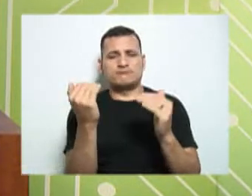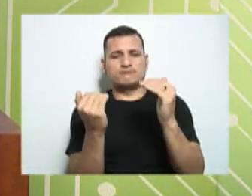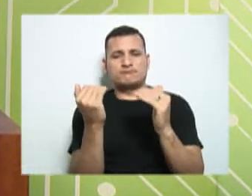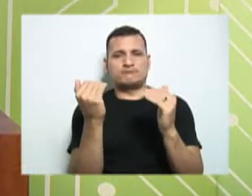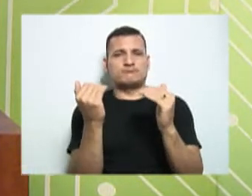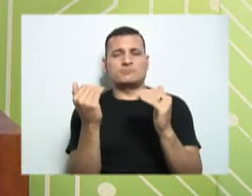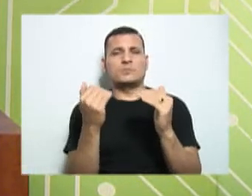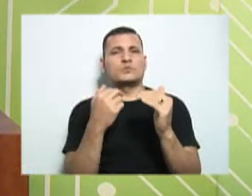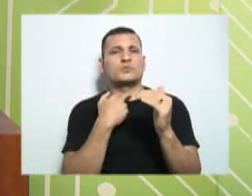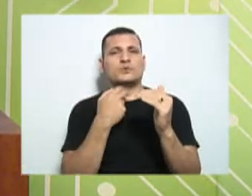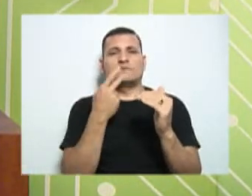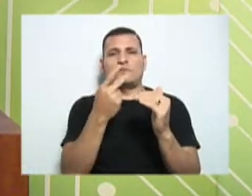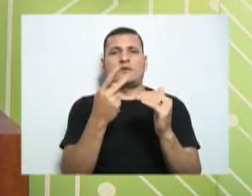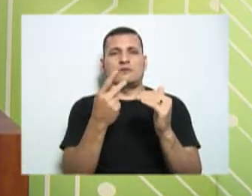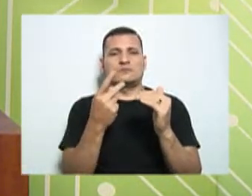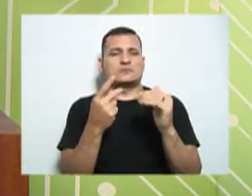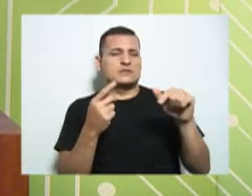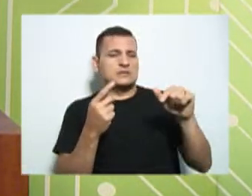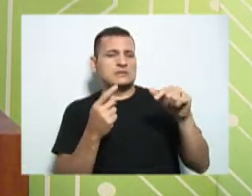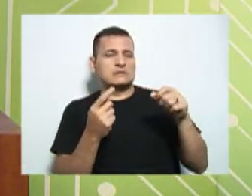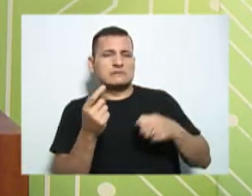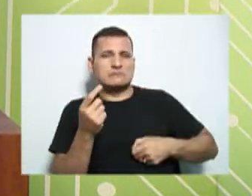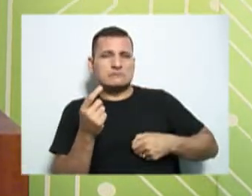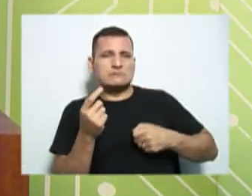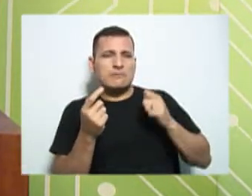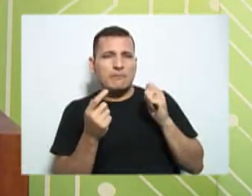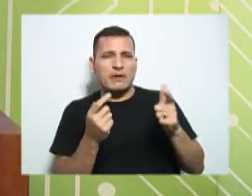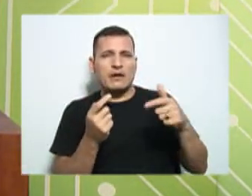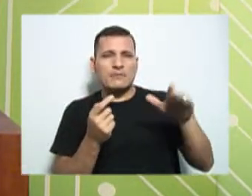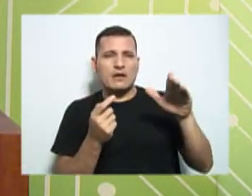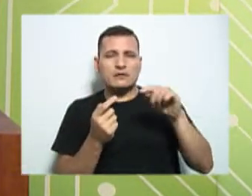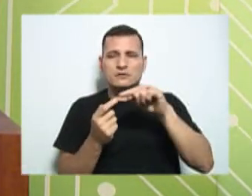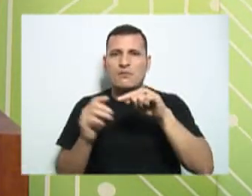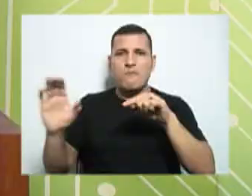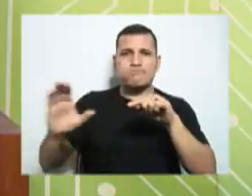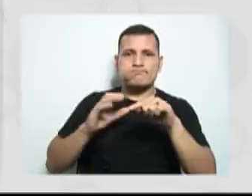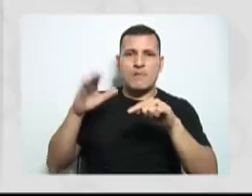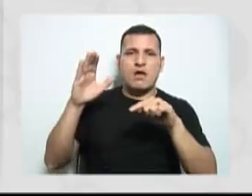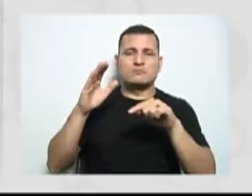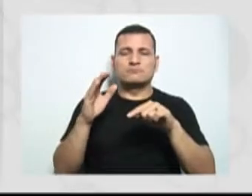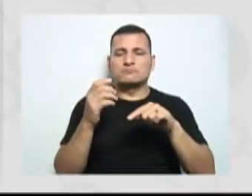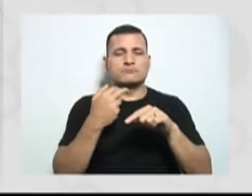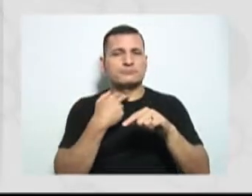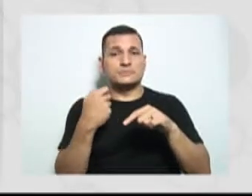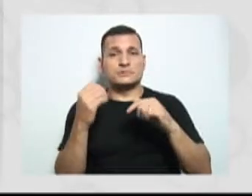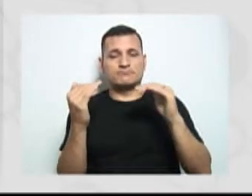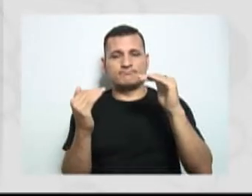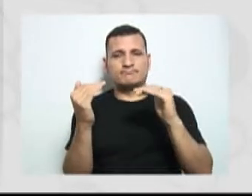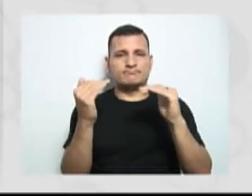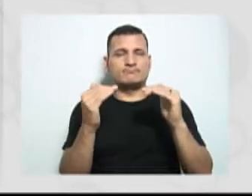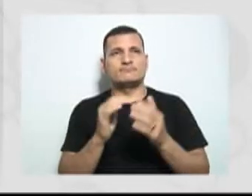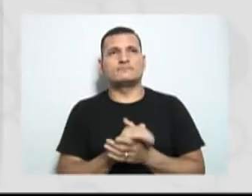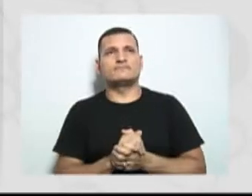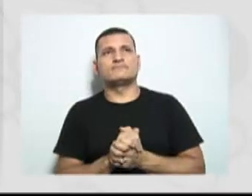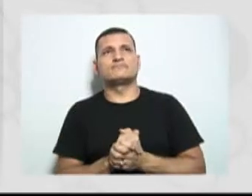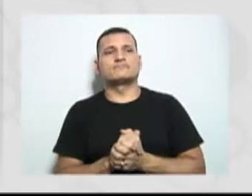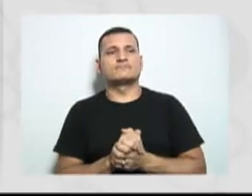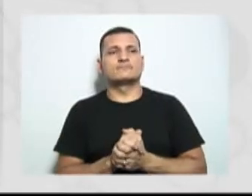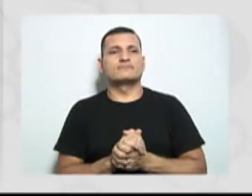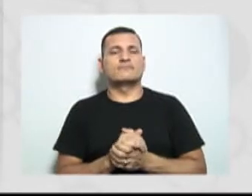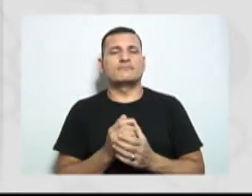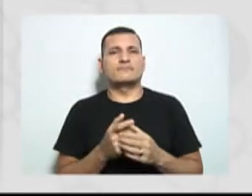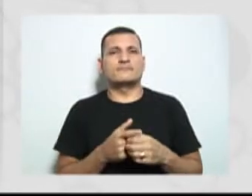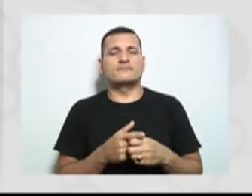Não, eu tenho que manter um equilíbrio. Vamos lá no slide. que é o ponto de